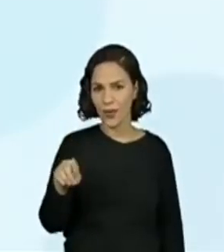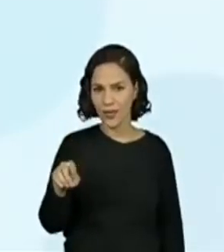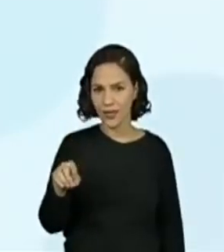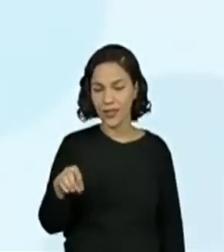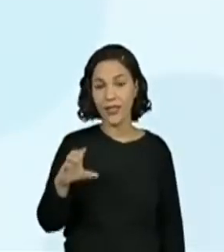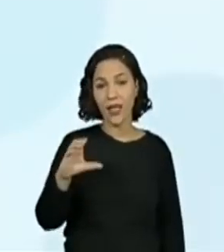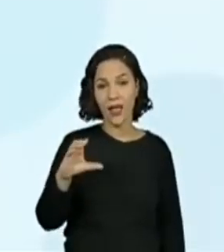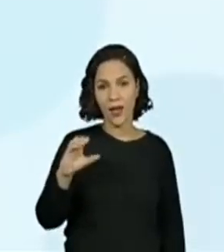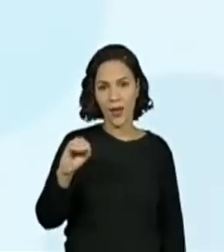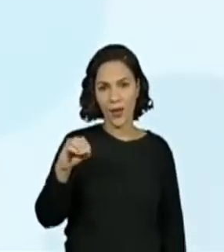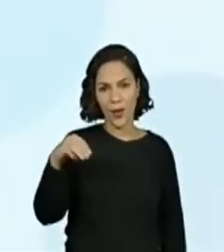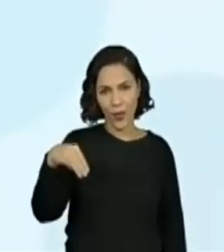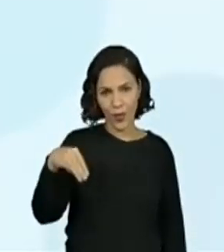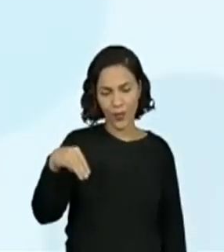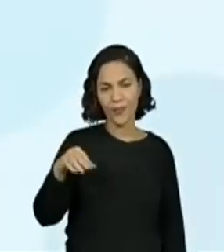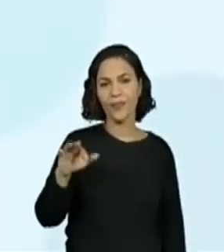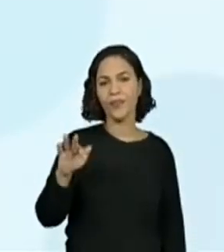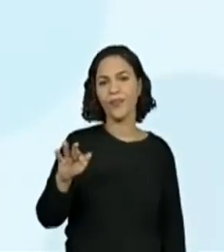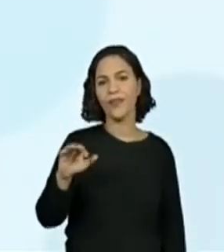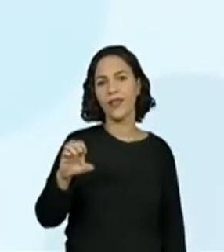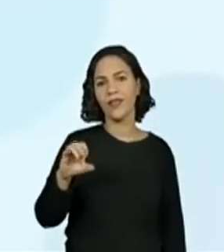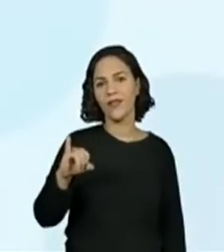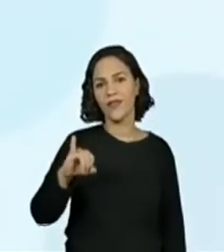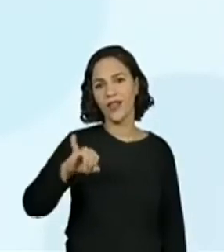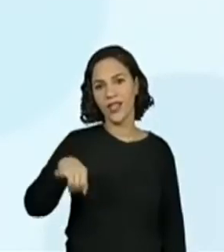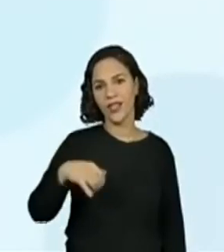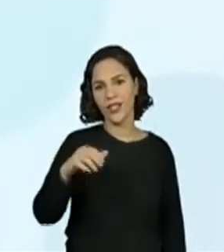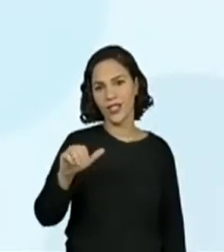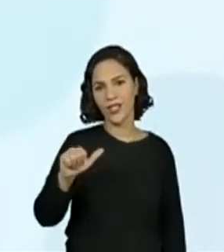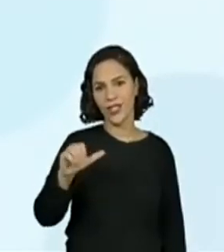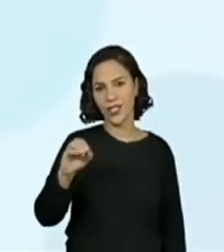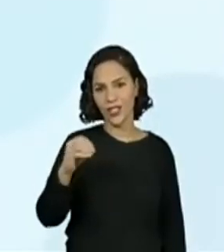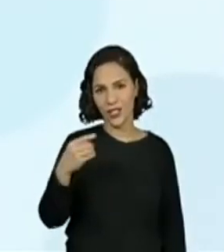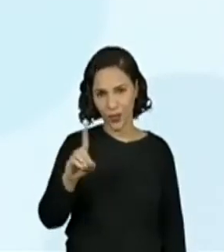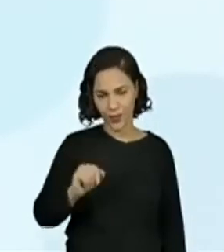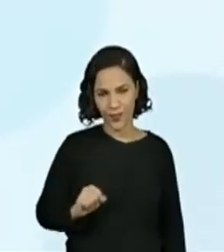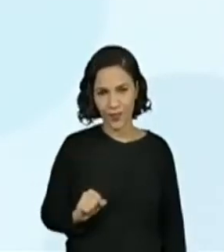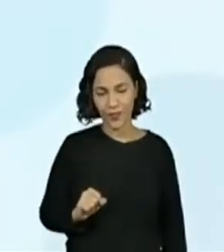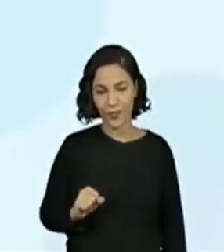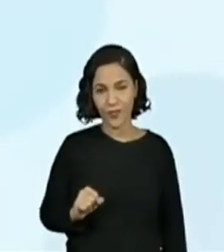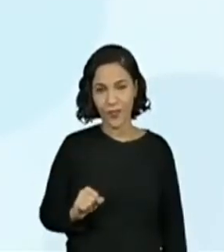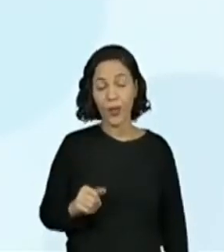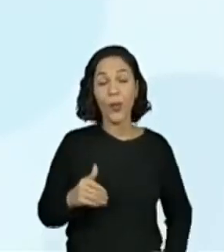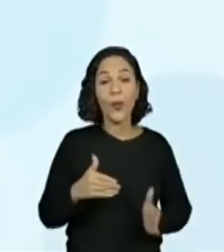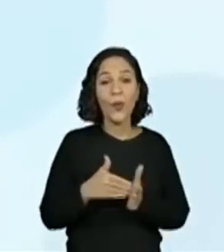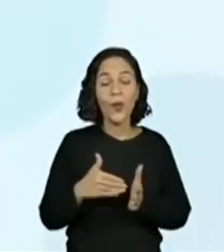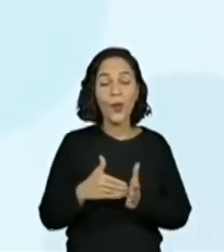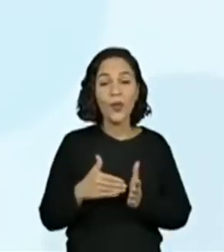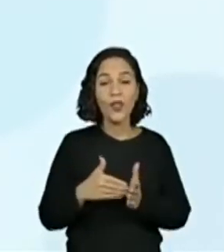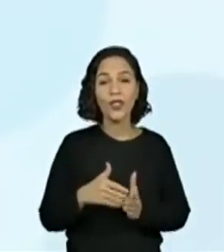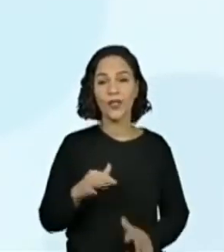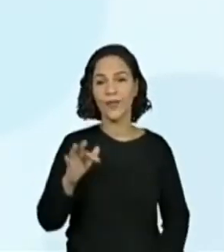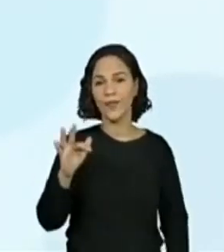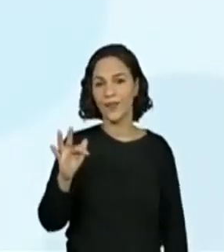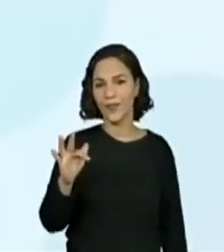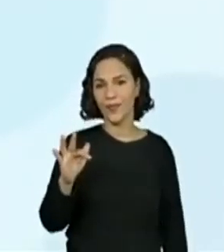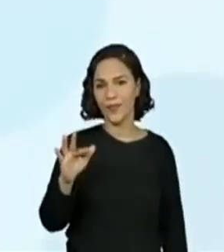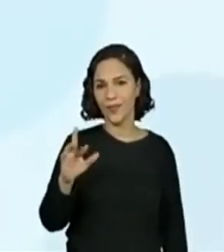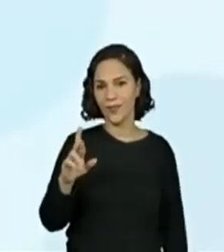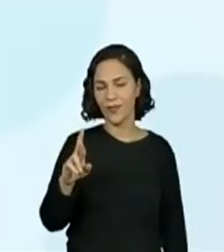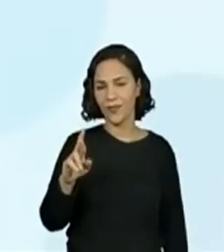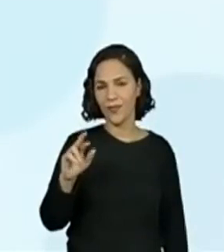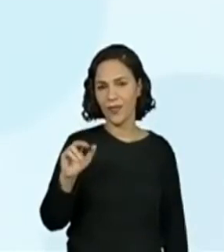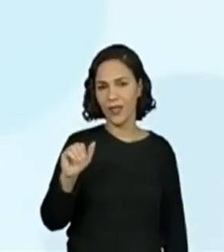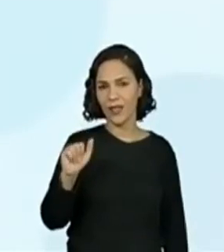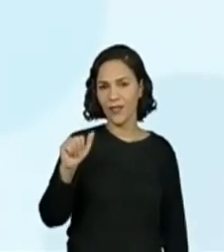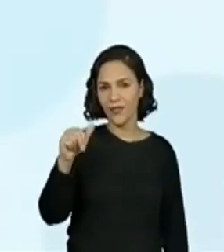Coloque um dedinho, arroz com feijão. E para terminar, frango desfiado com molho.